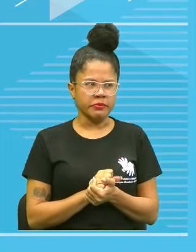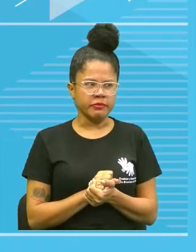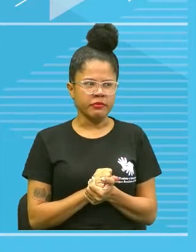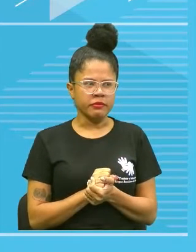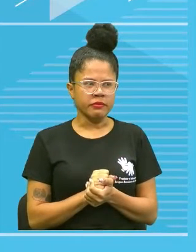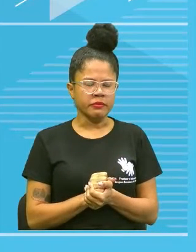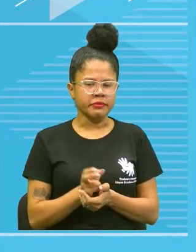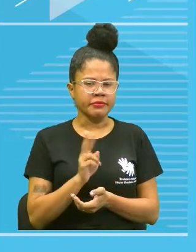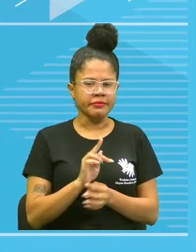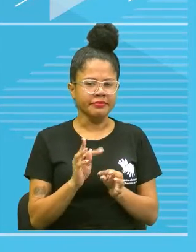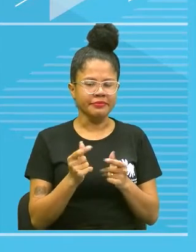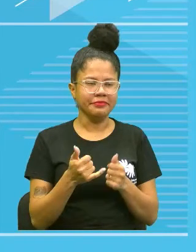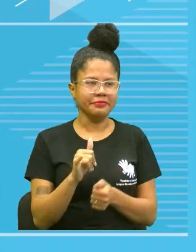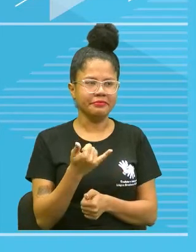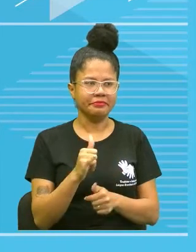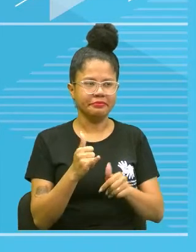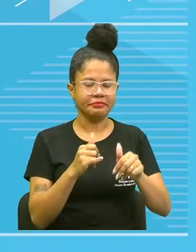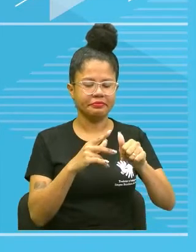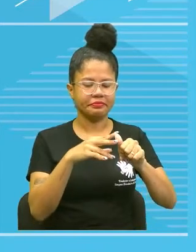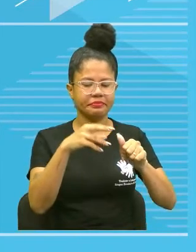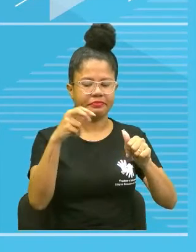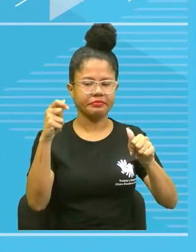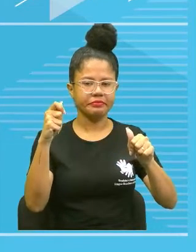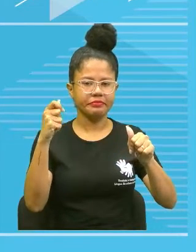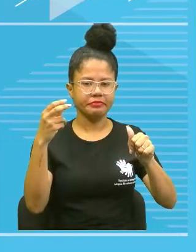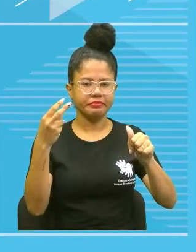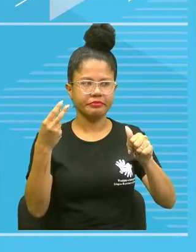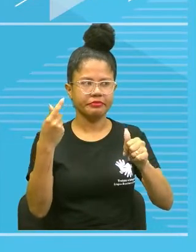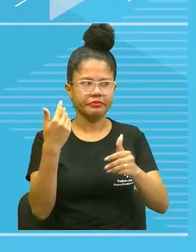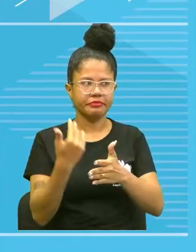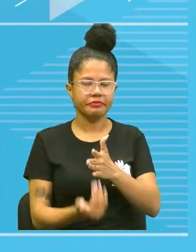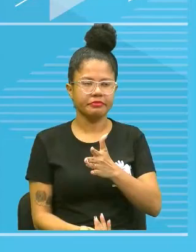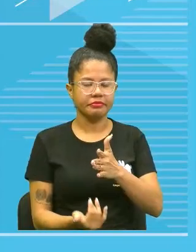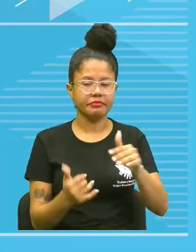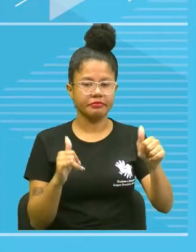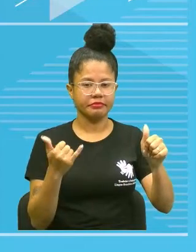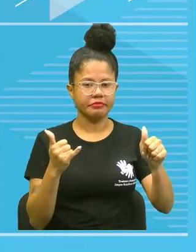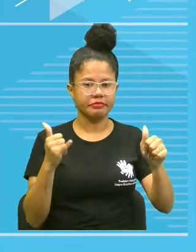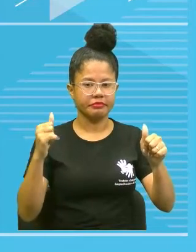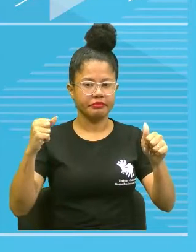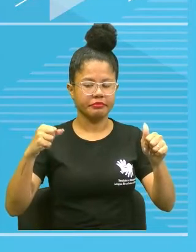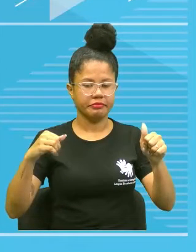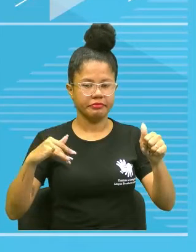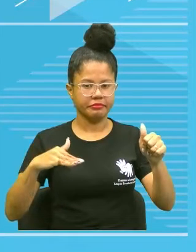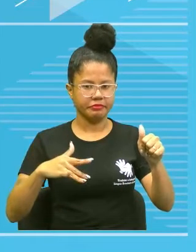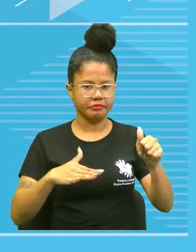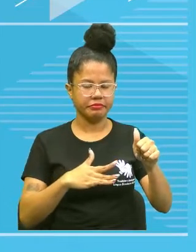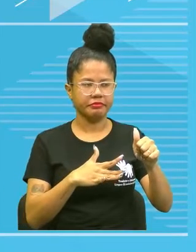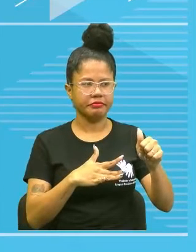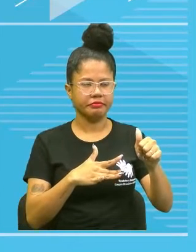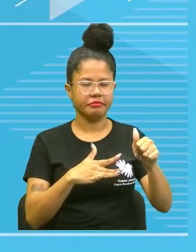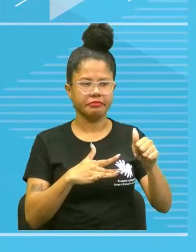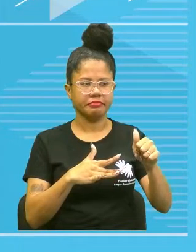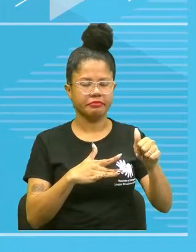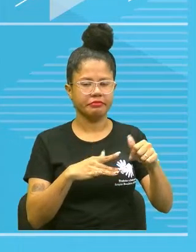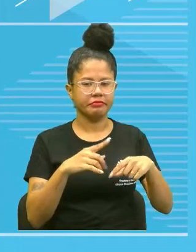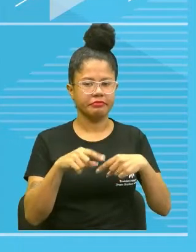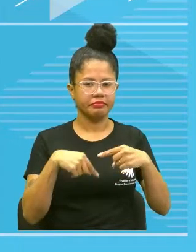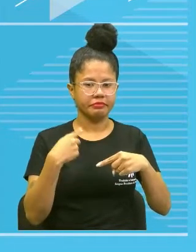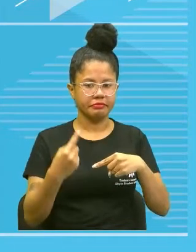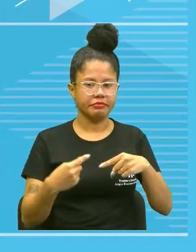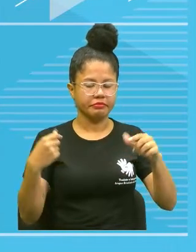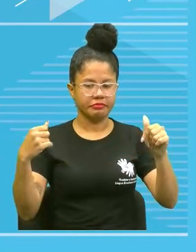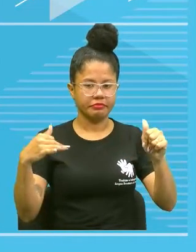aquela energia que ele recebeu no primeiro momento. Fazendo isso, ele se expande, ele pressiona aquele pistão,